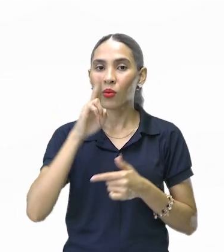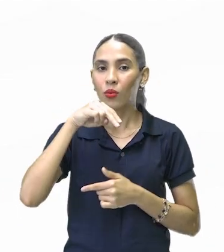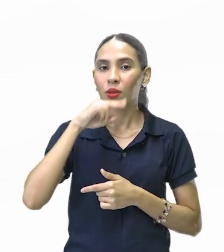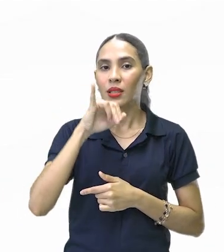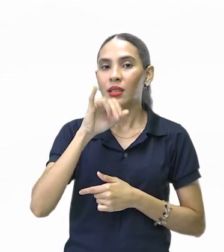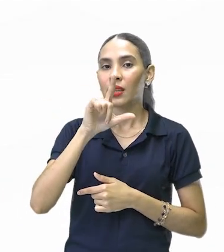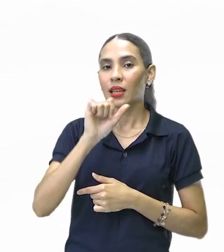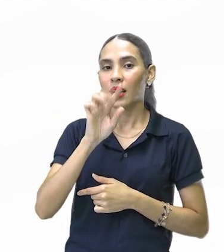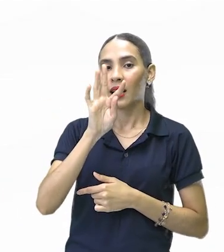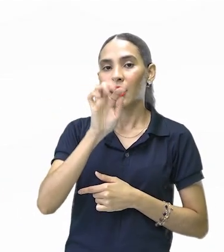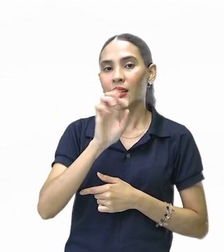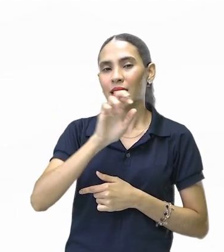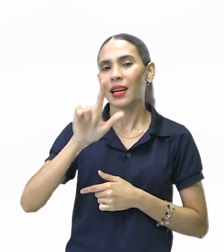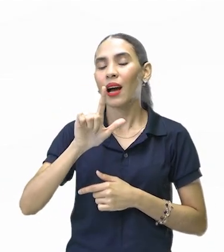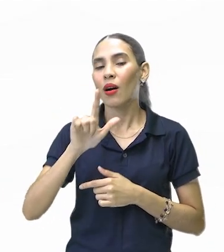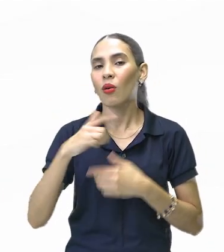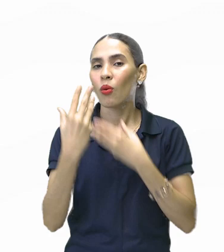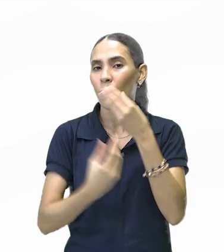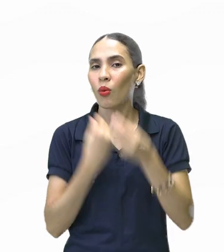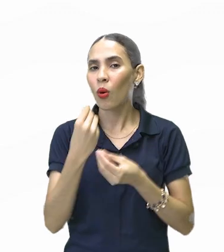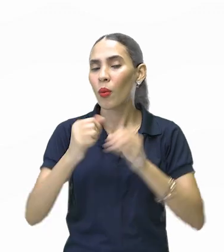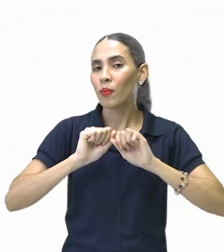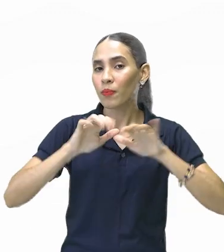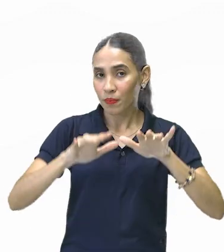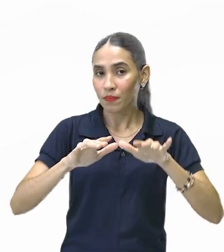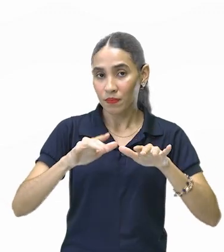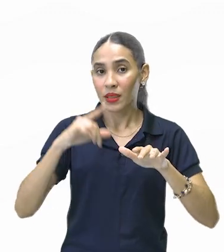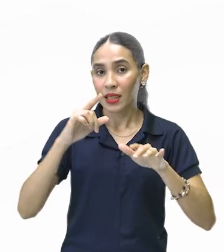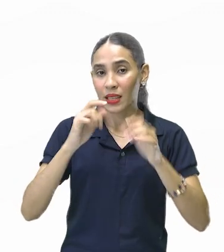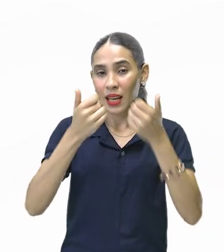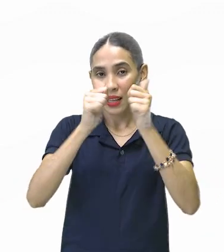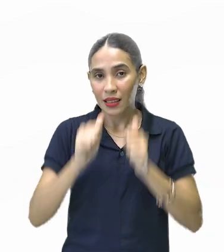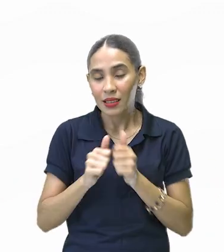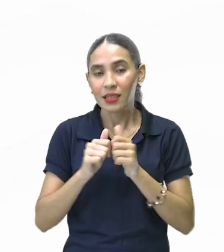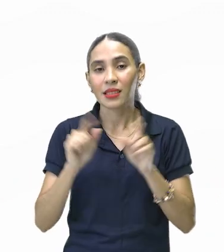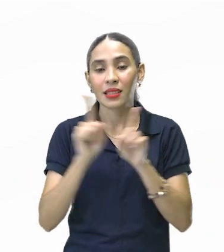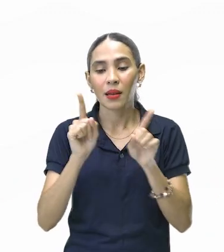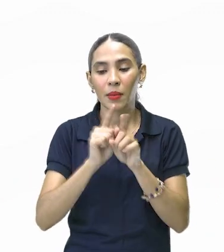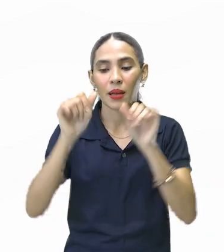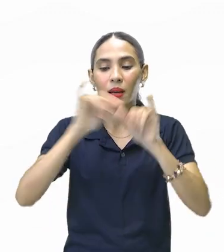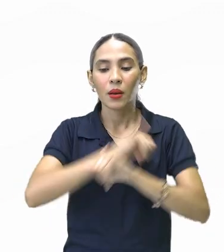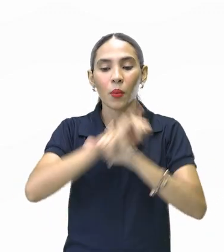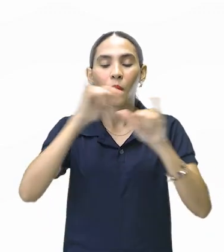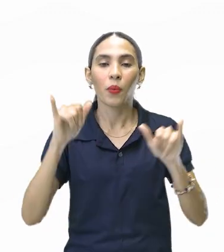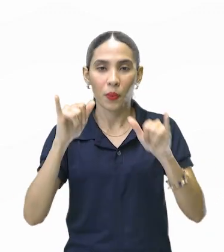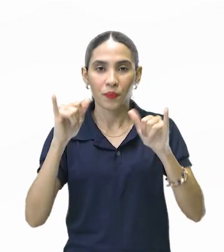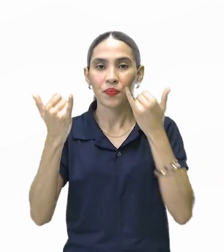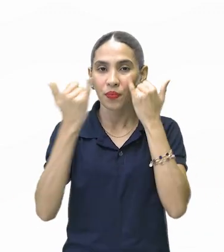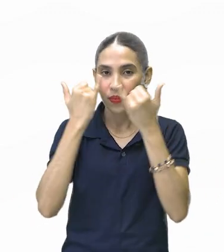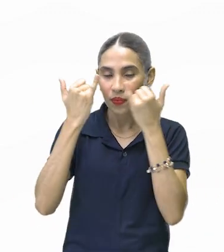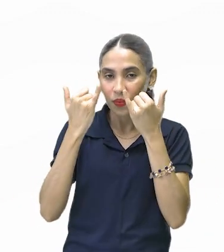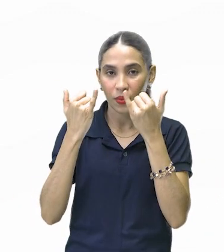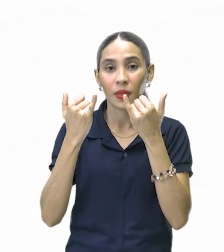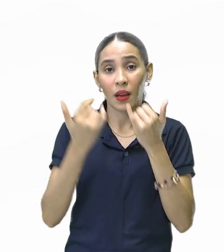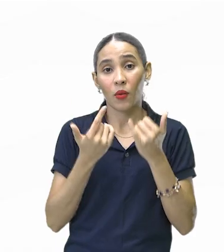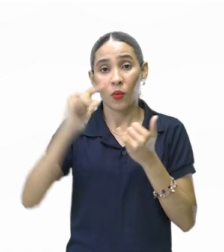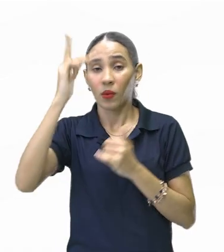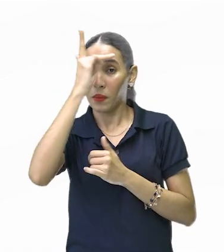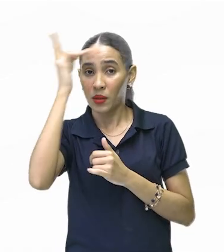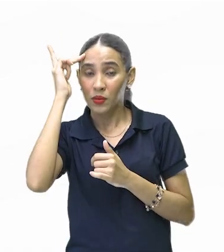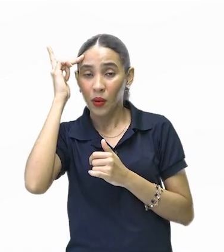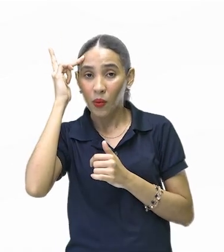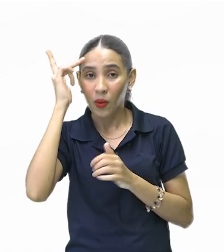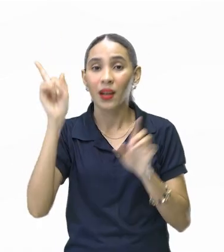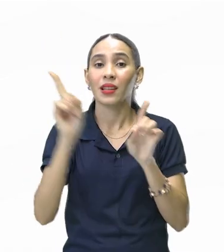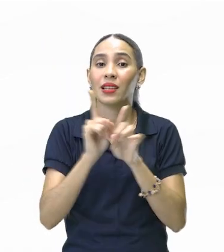ou seja, ali por qual o emissor, ele codifica e transmite informações a um receptor, que